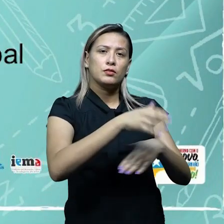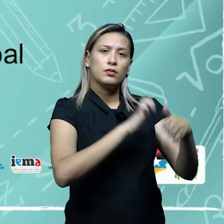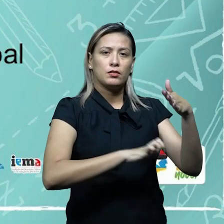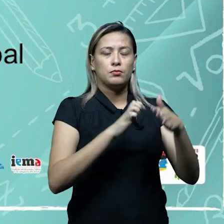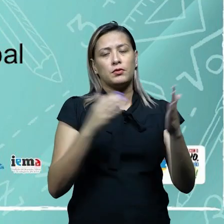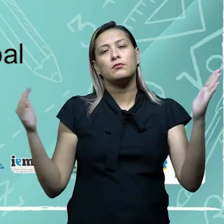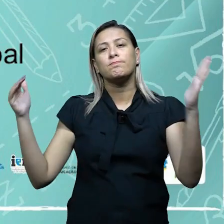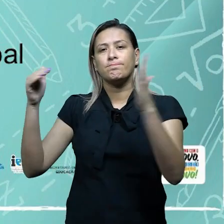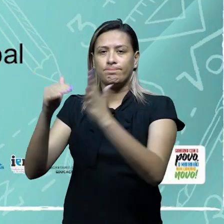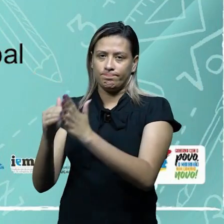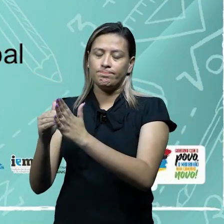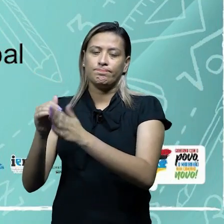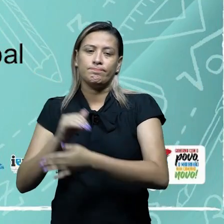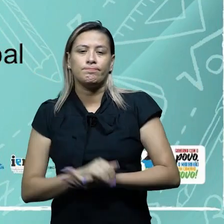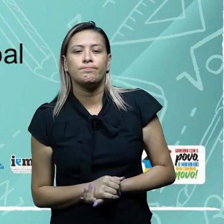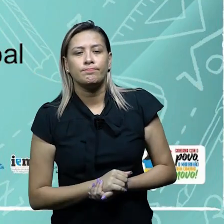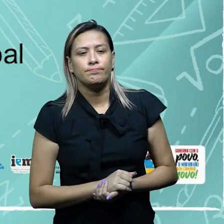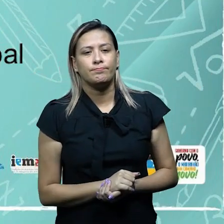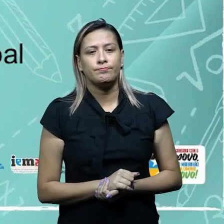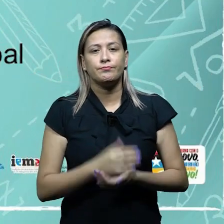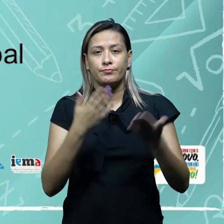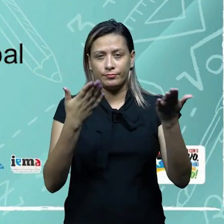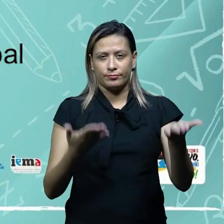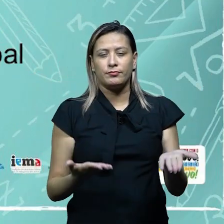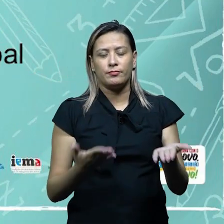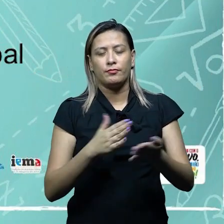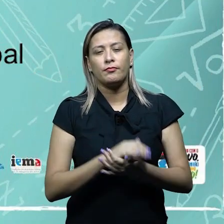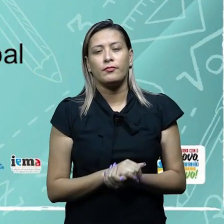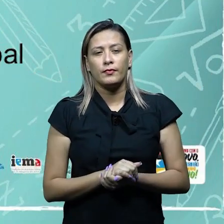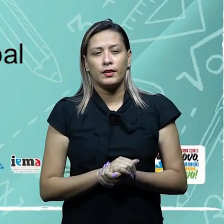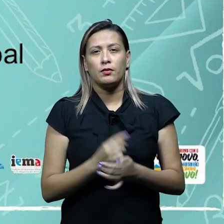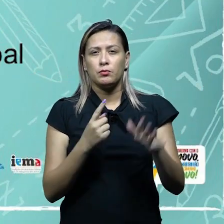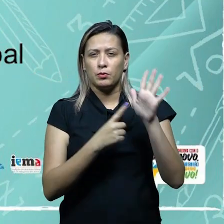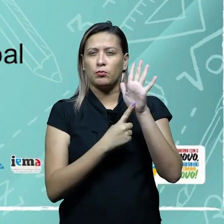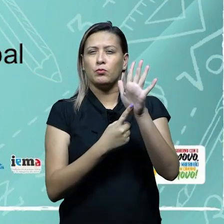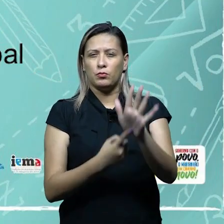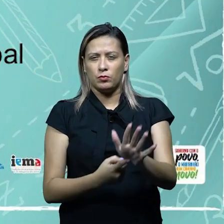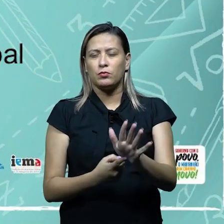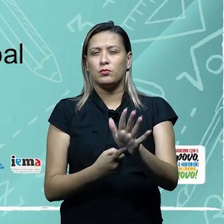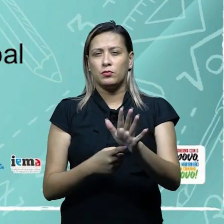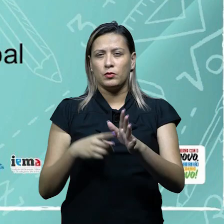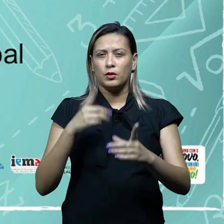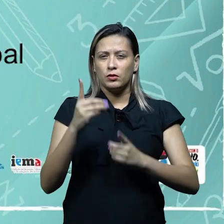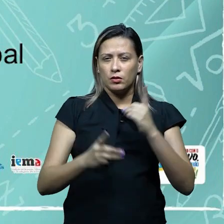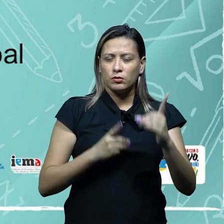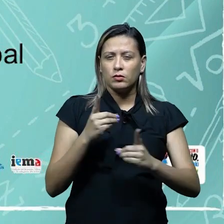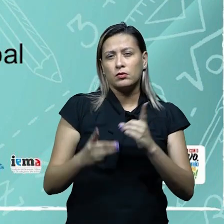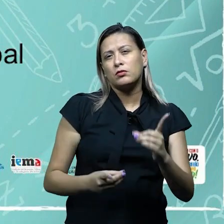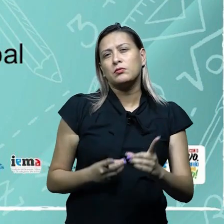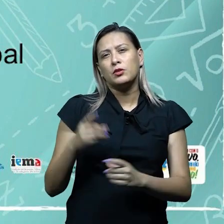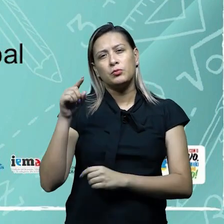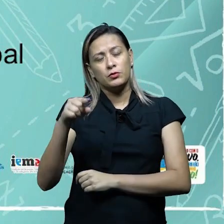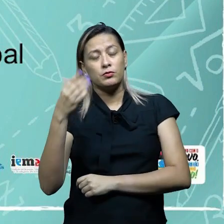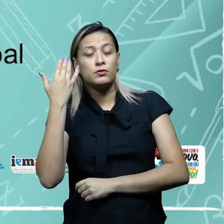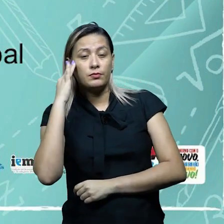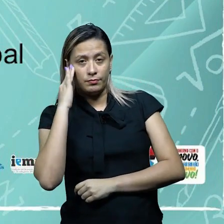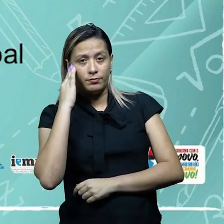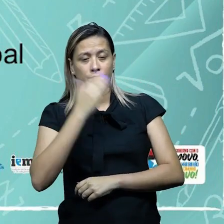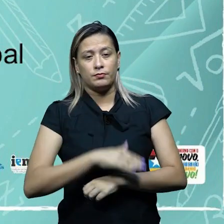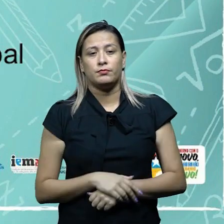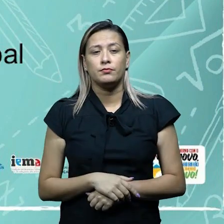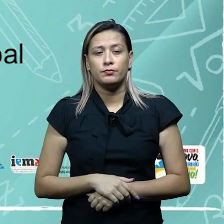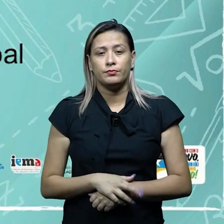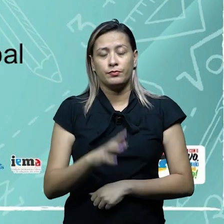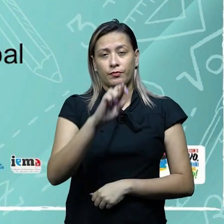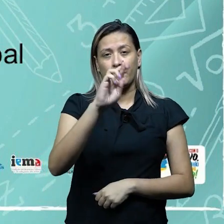aqui esse esqueminha, que é para poder ilustrar de uma forma bem didática, para vocês poderem entender. O RH é como se fosse um